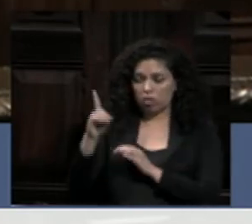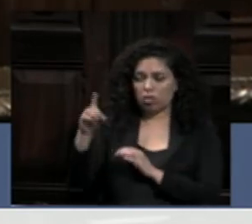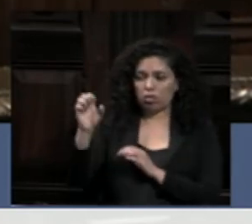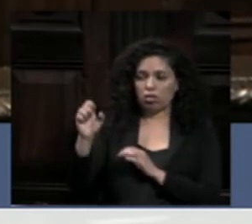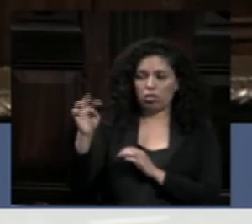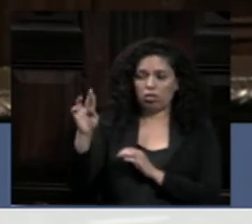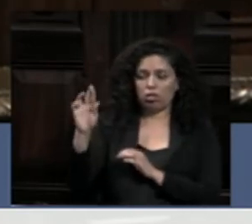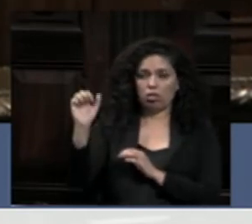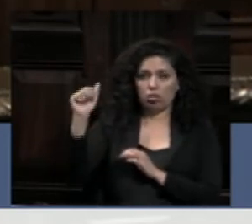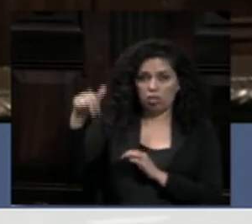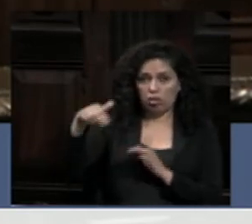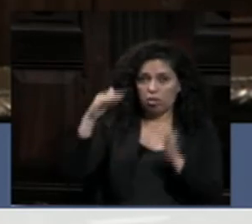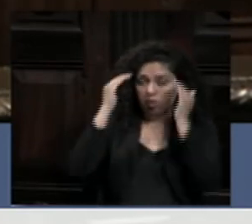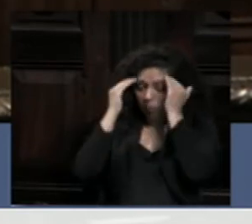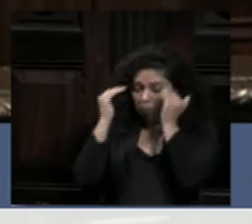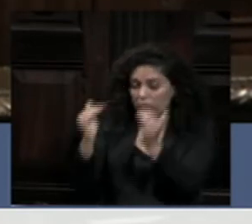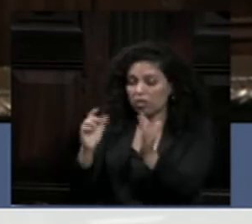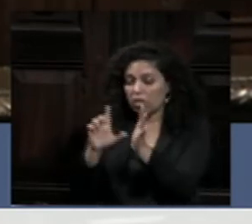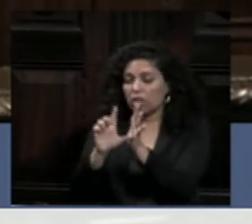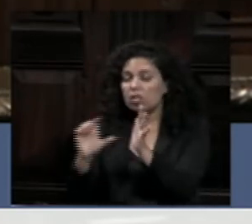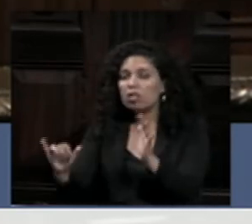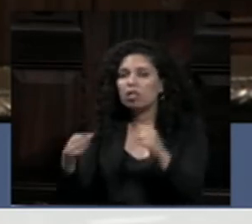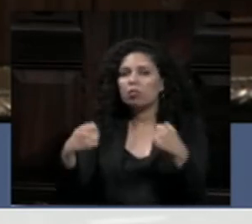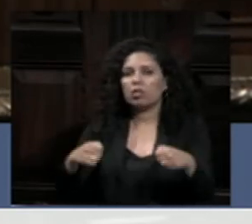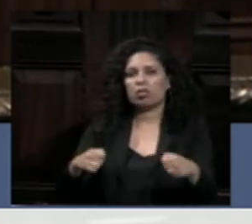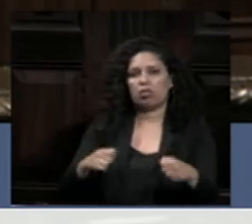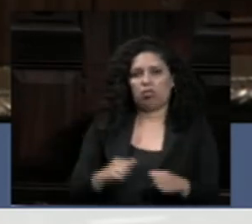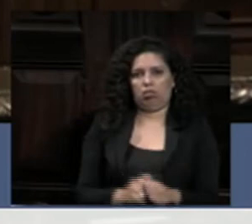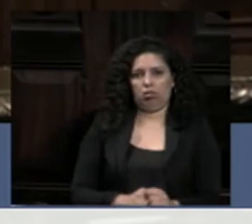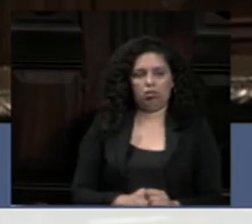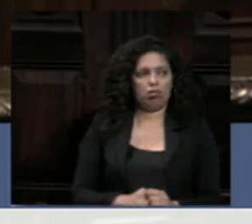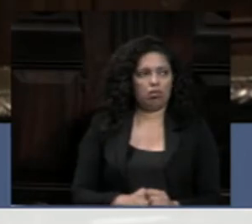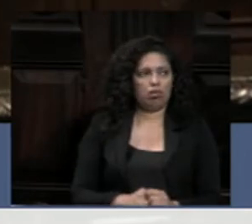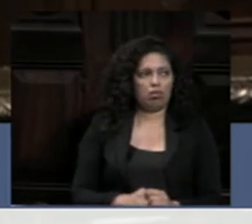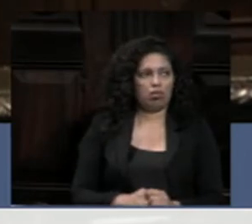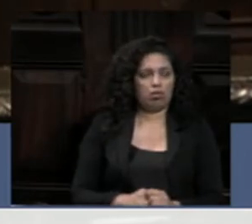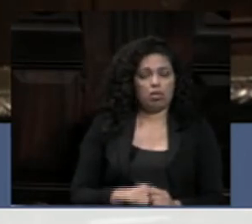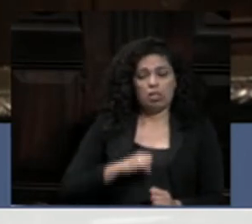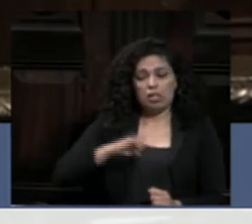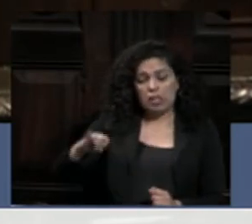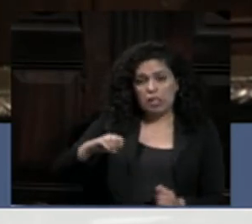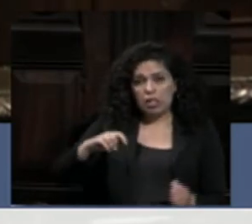uma portaria. Se não é, como será?